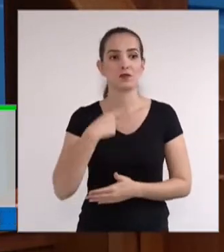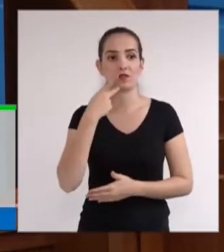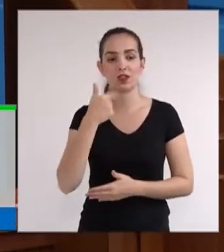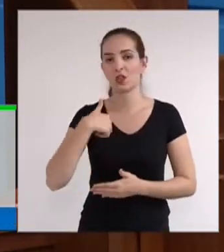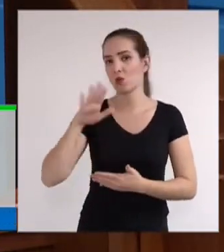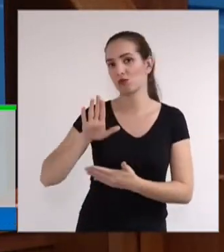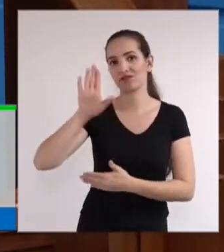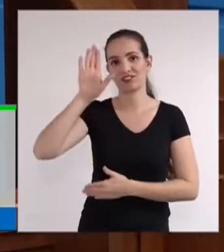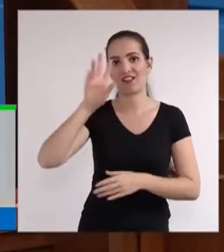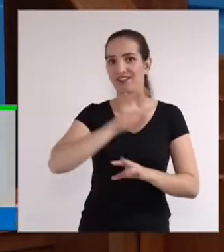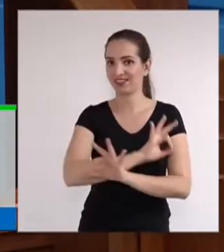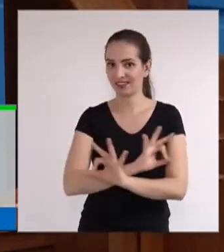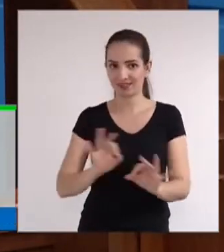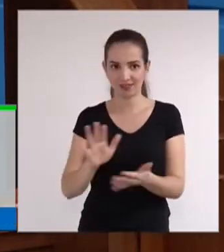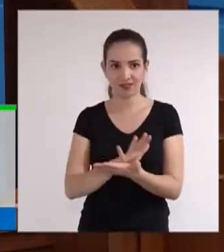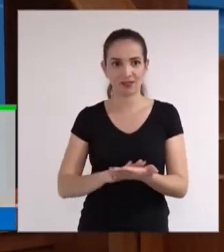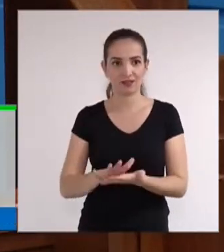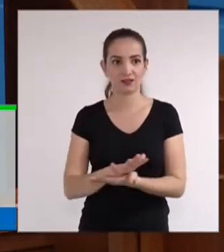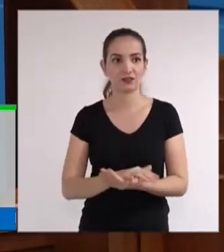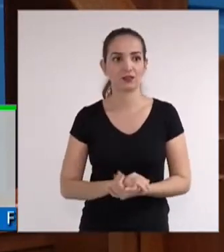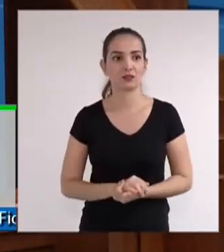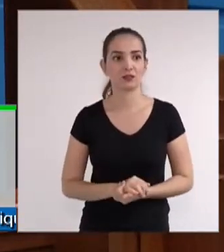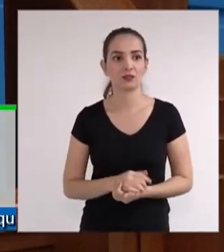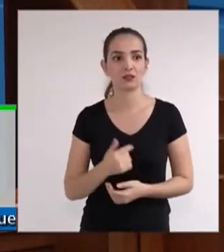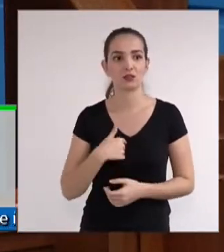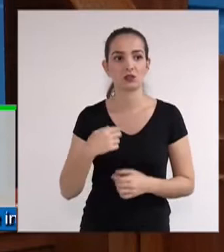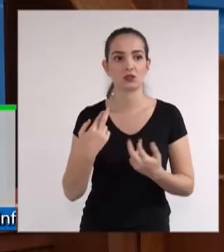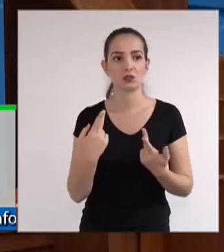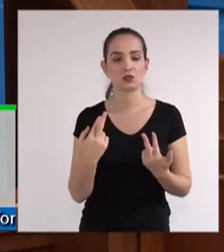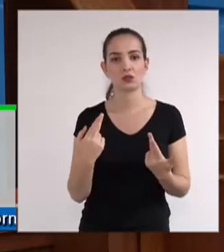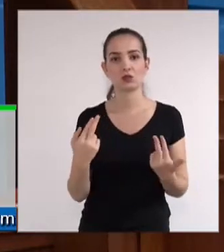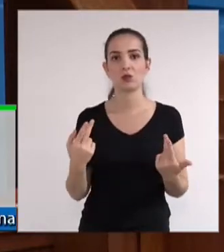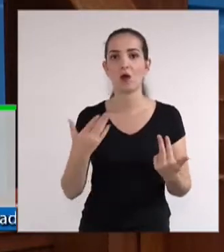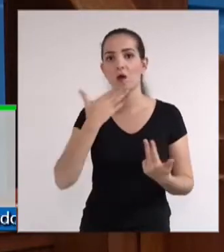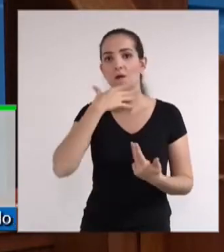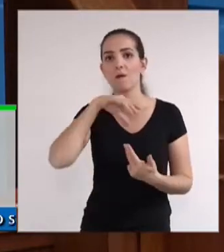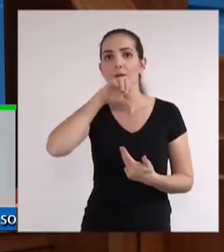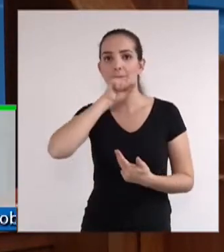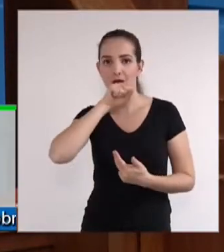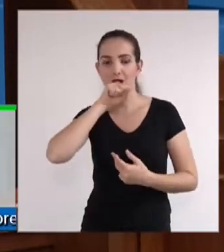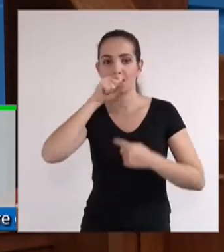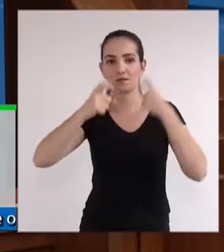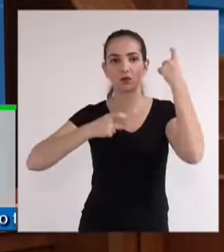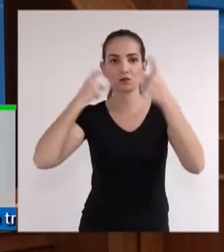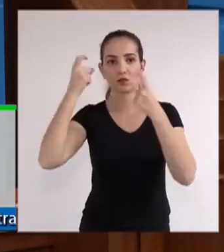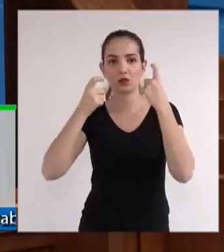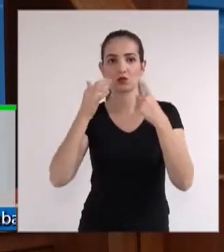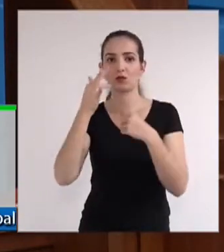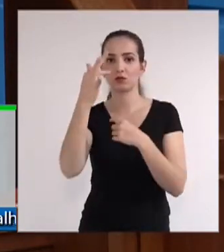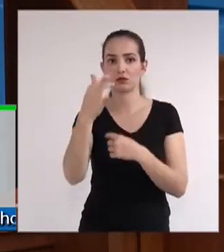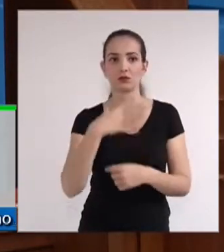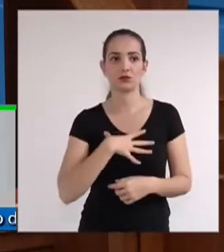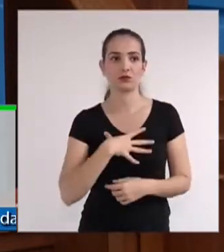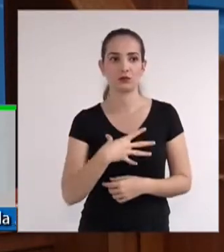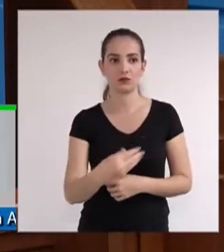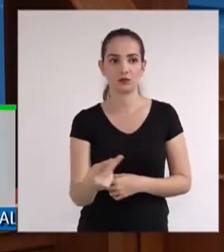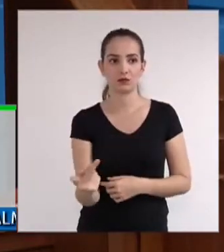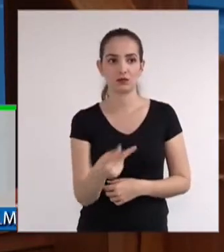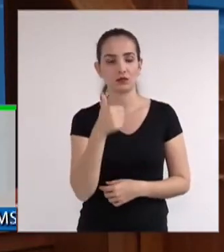a nada, eu sou um pai aqui, preocupado com o futuro das suas filhas, Esther e